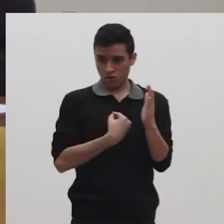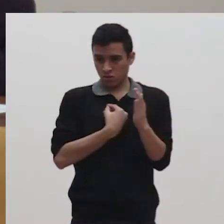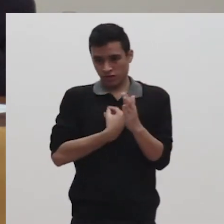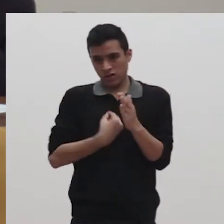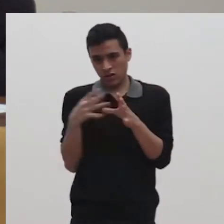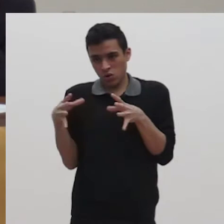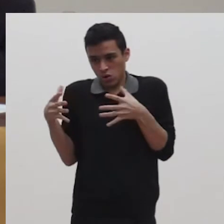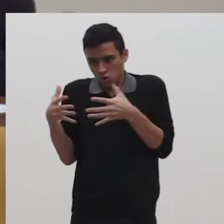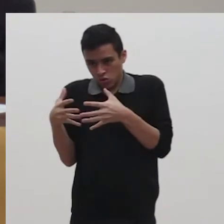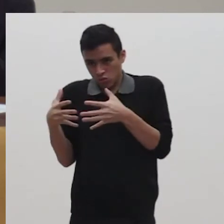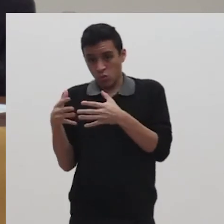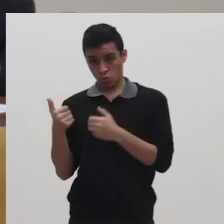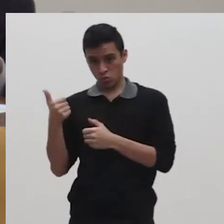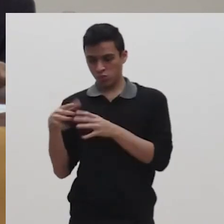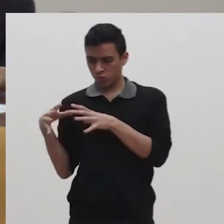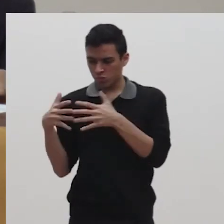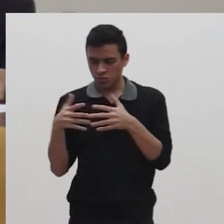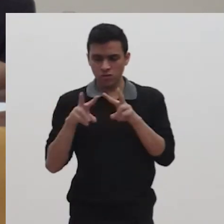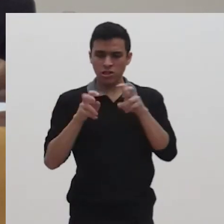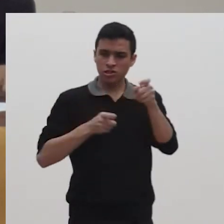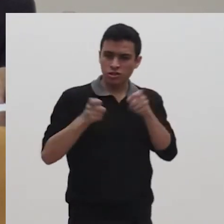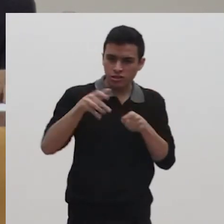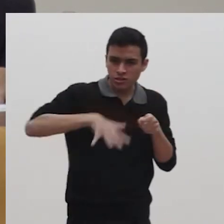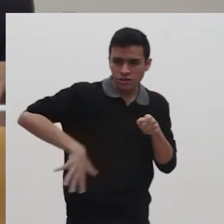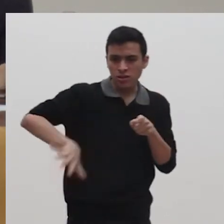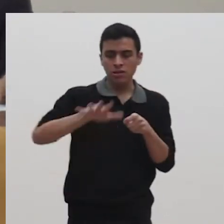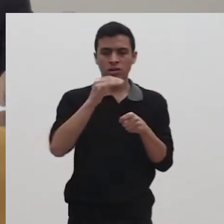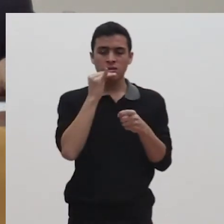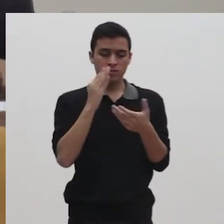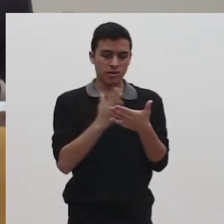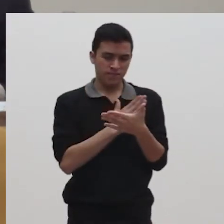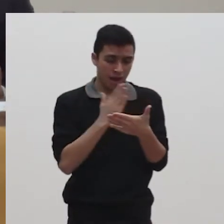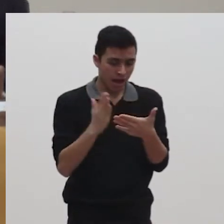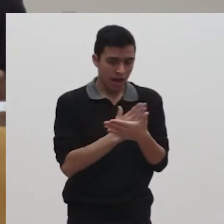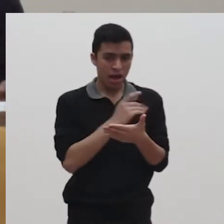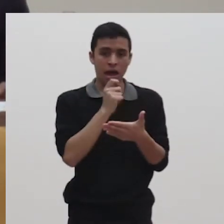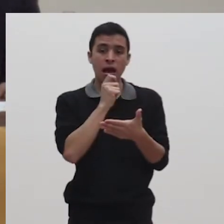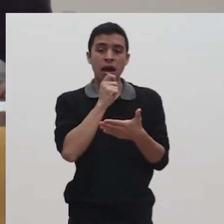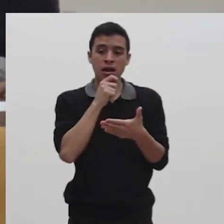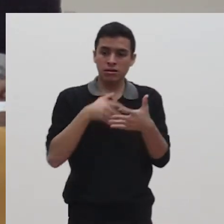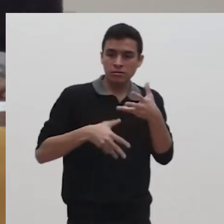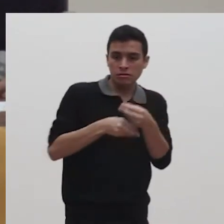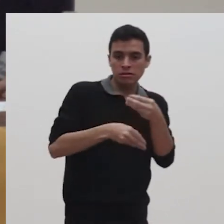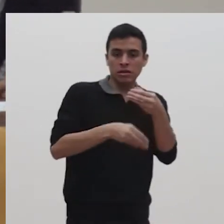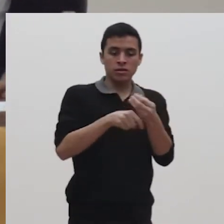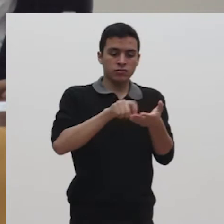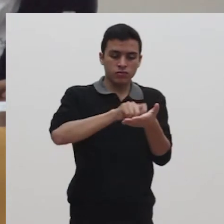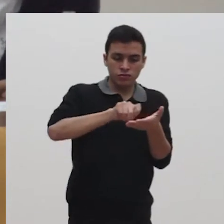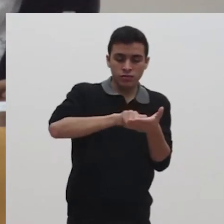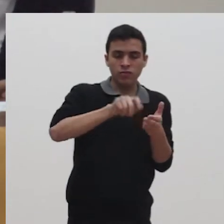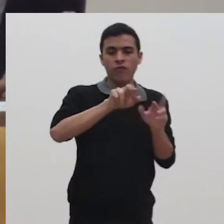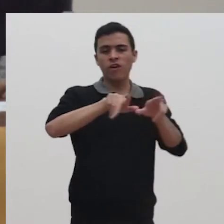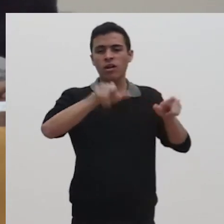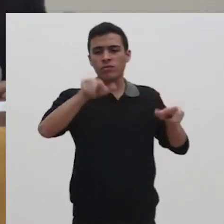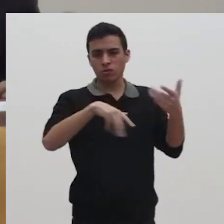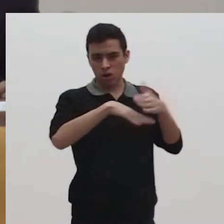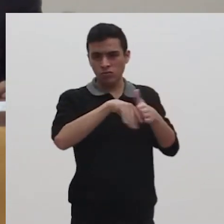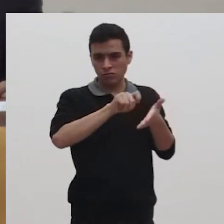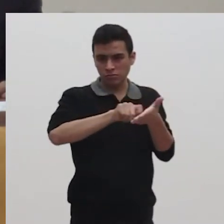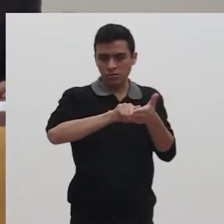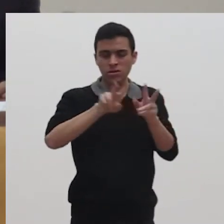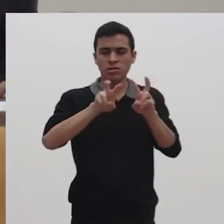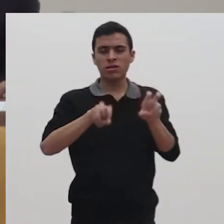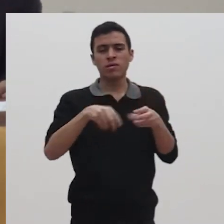chapa, e aqui está, né, o programa de gestão, volto a dizer, aqui de muitas páginas, ainda em construção, construída a muitas mãos, dizendo que o papel